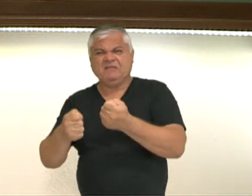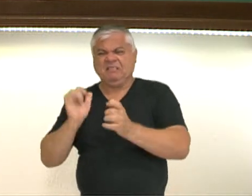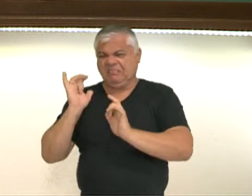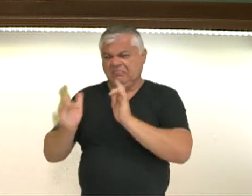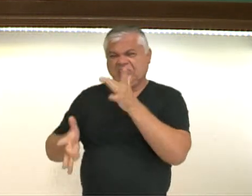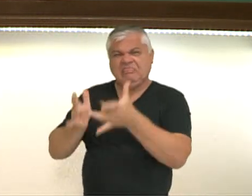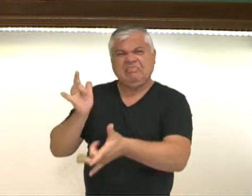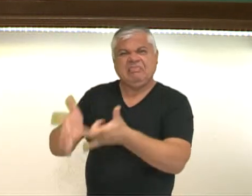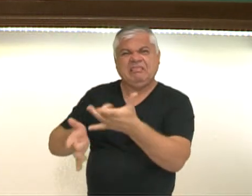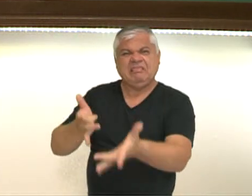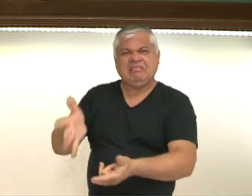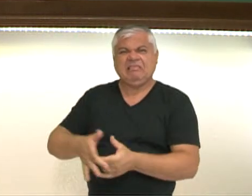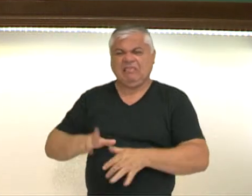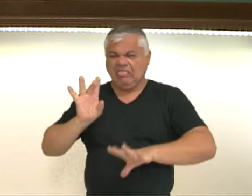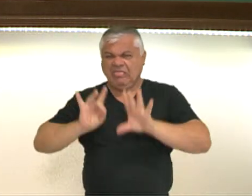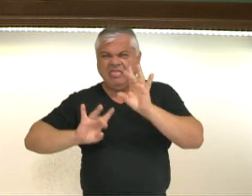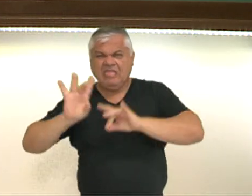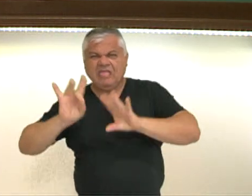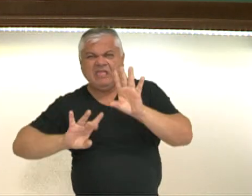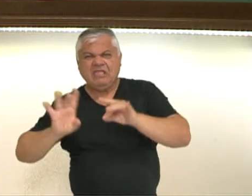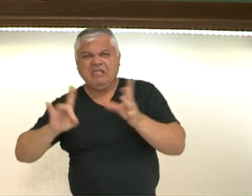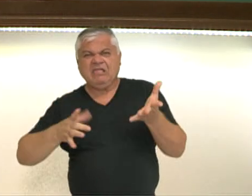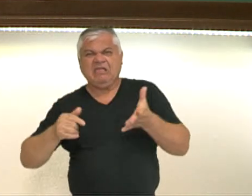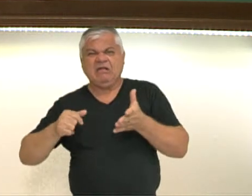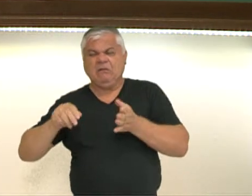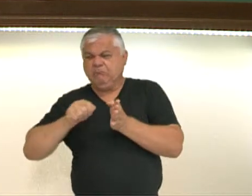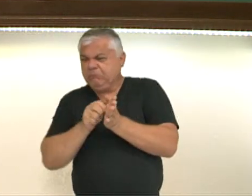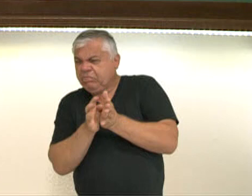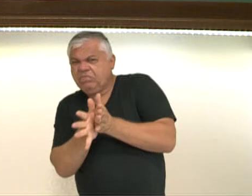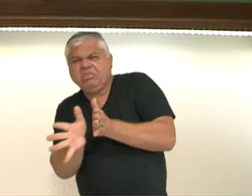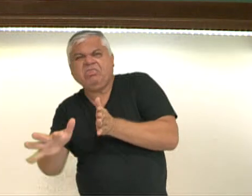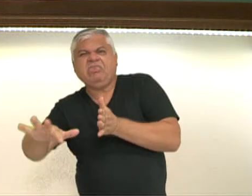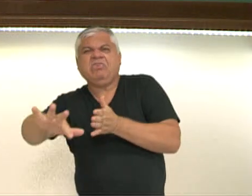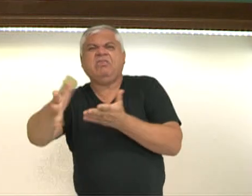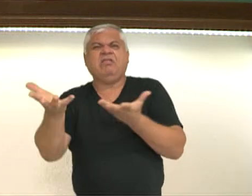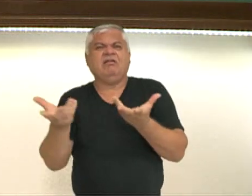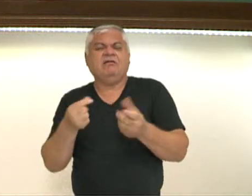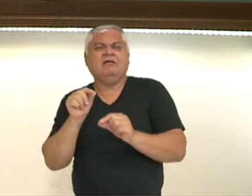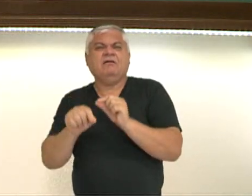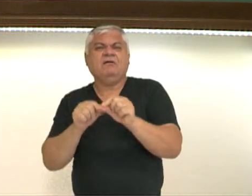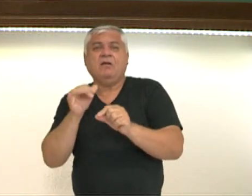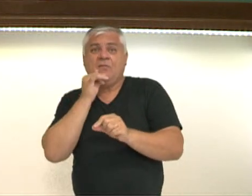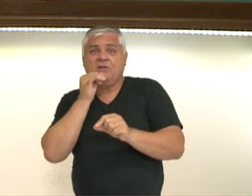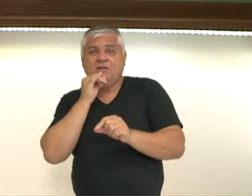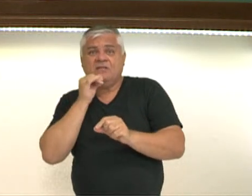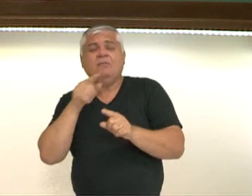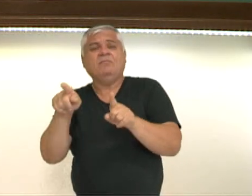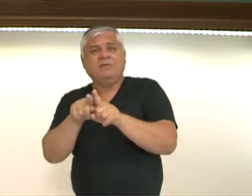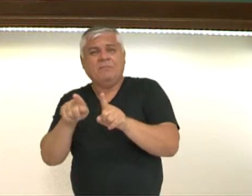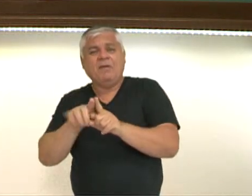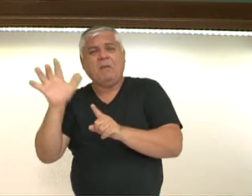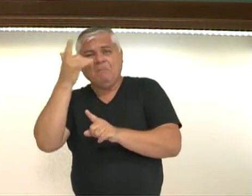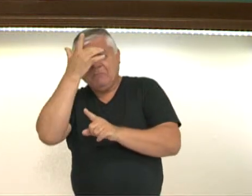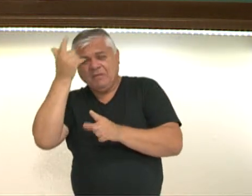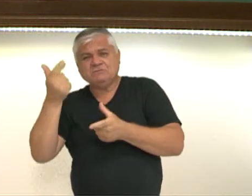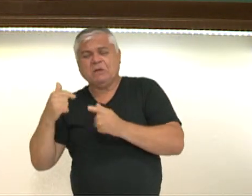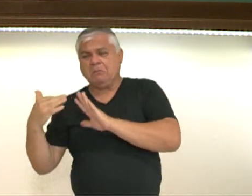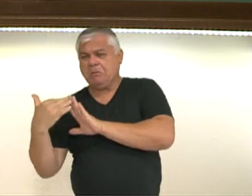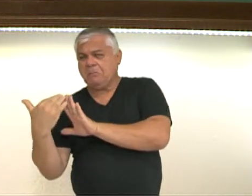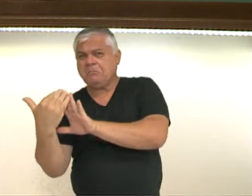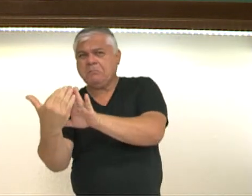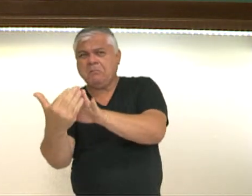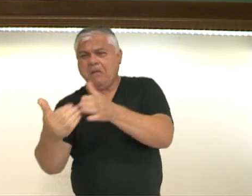descuidado, ocupando espaços que não é dele, ou outros ocupando espaços que seriam do próprio rio e das suas